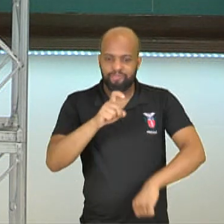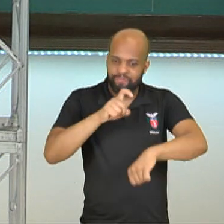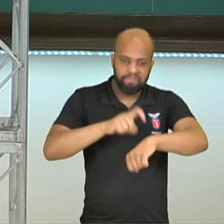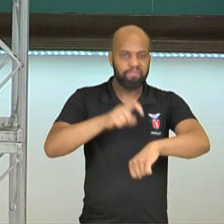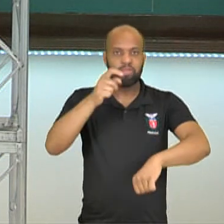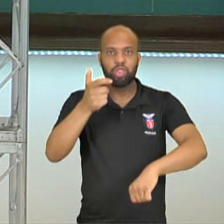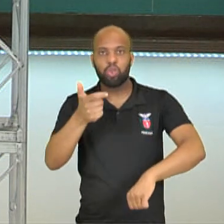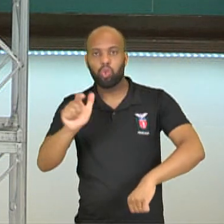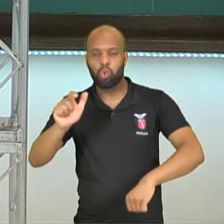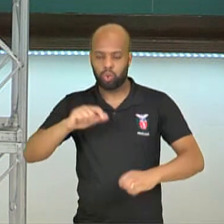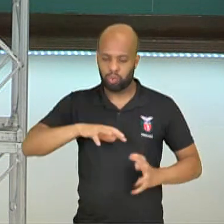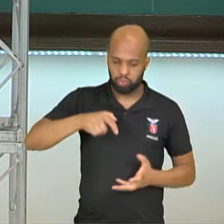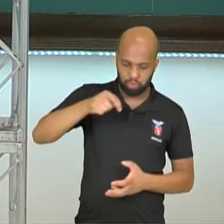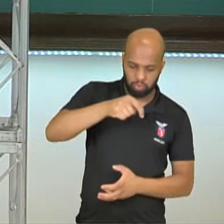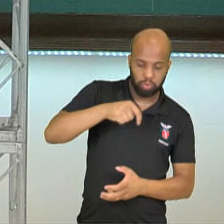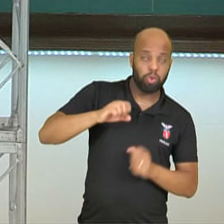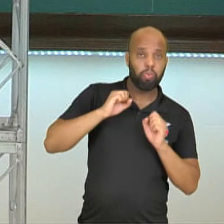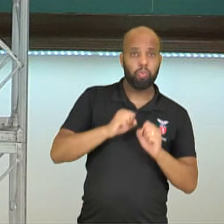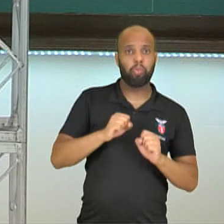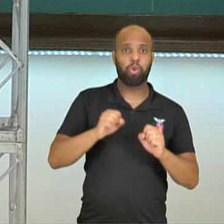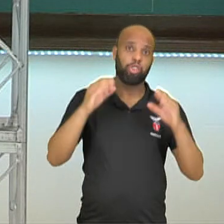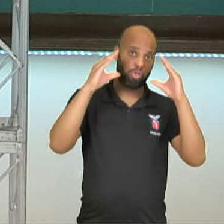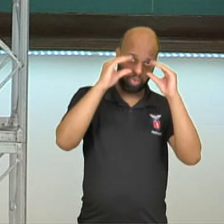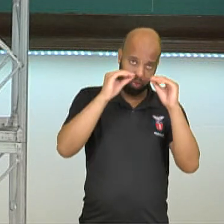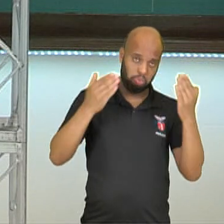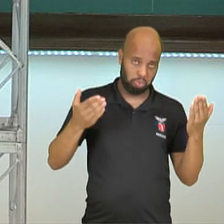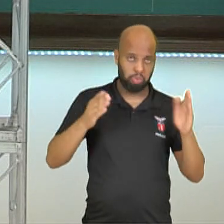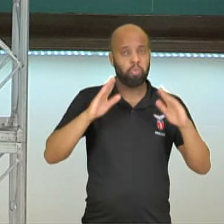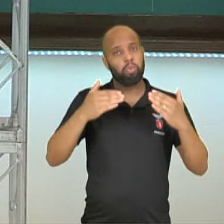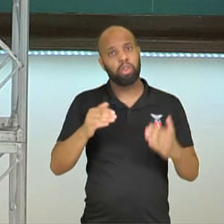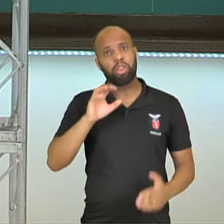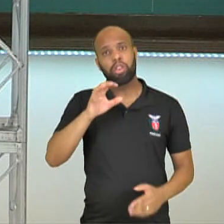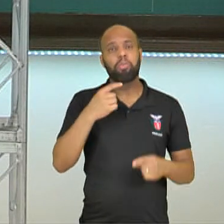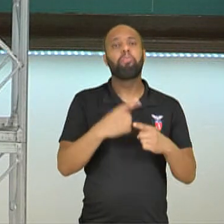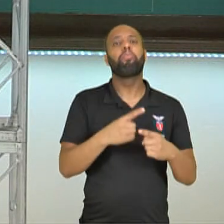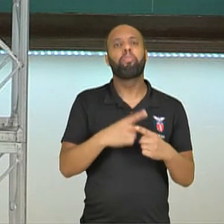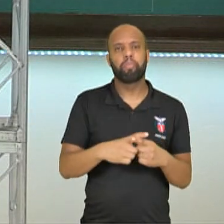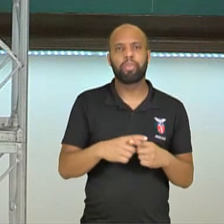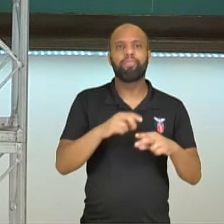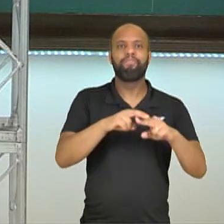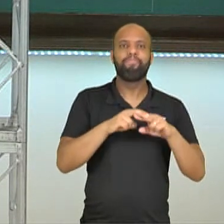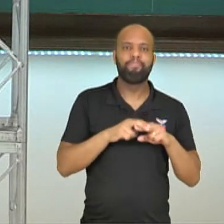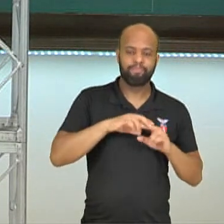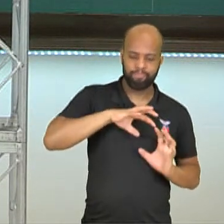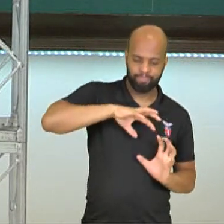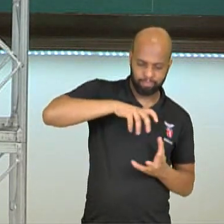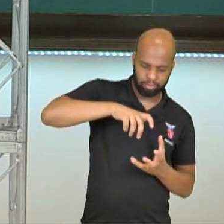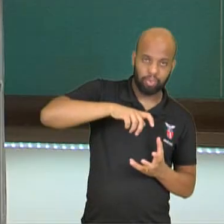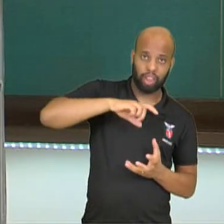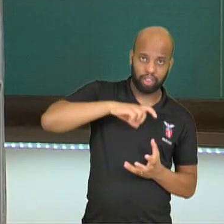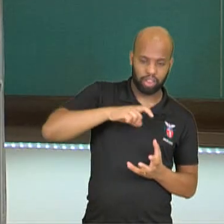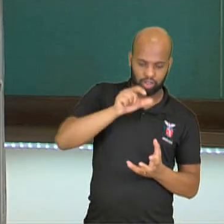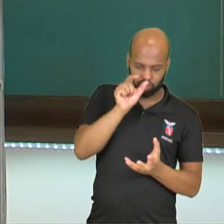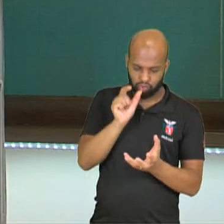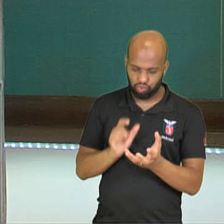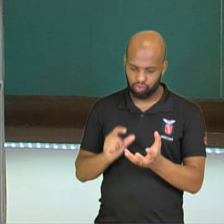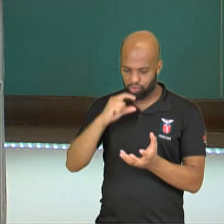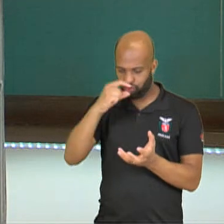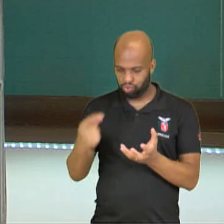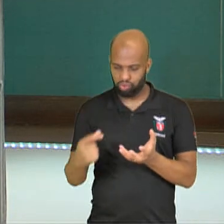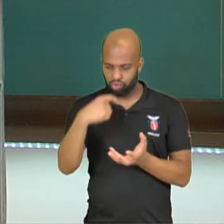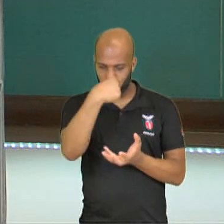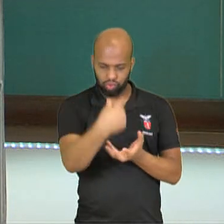de outra parte do planeta pode estar ocorrendo à noite. Isso se dá em função dos fusos horários. Outra situação